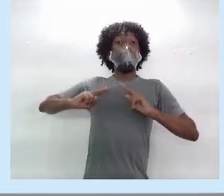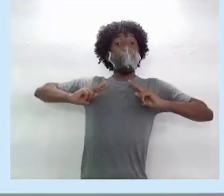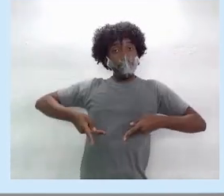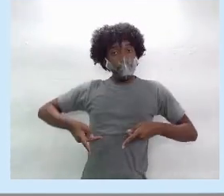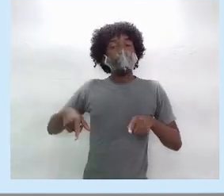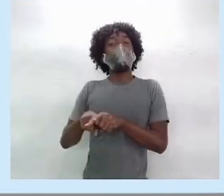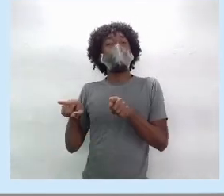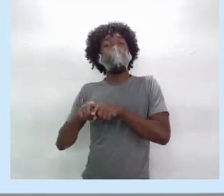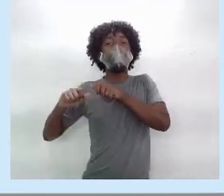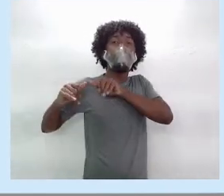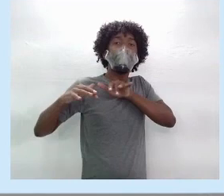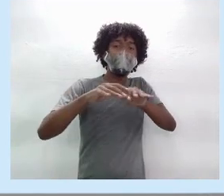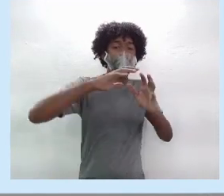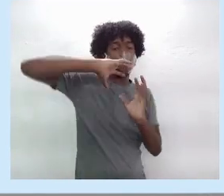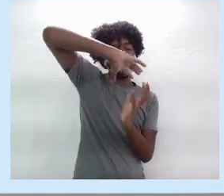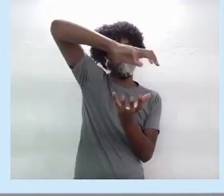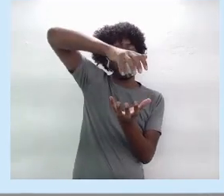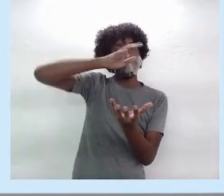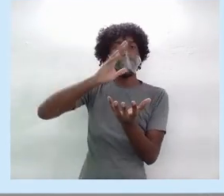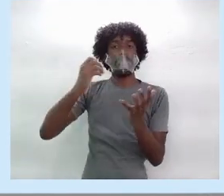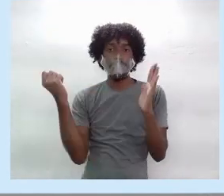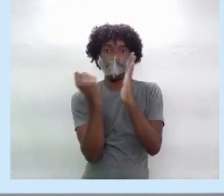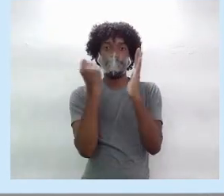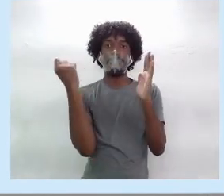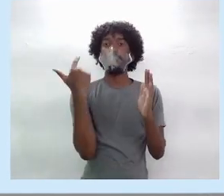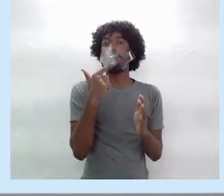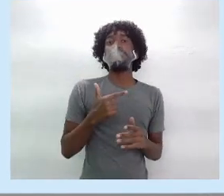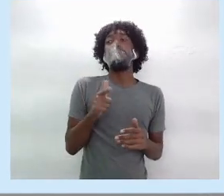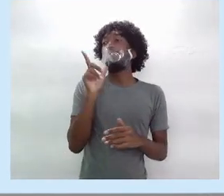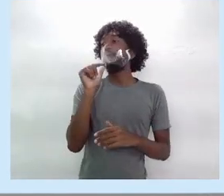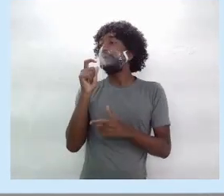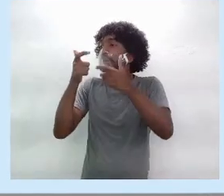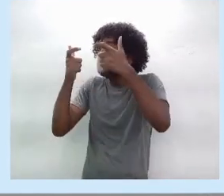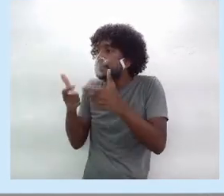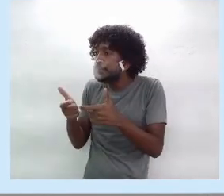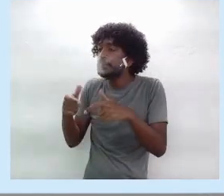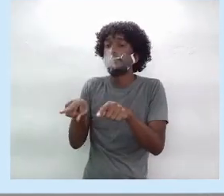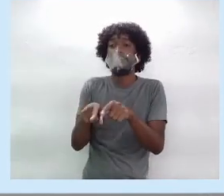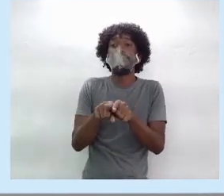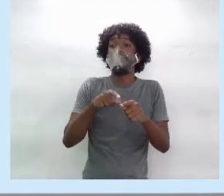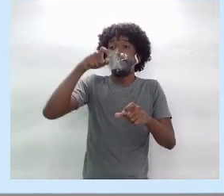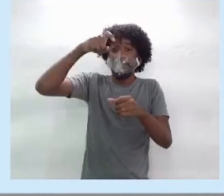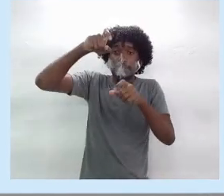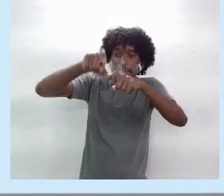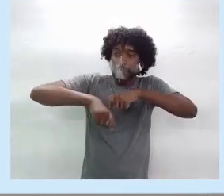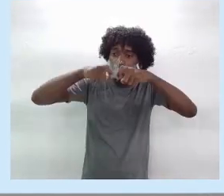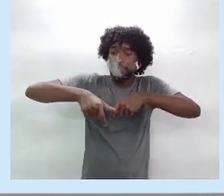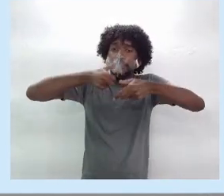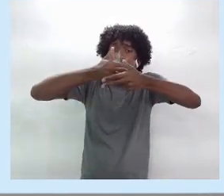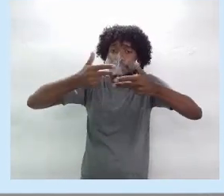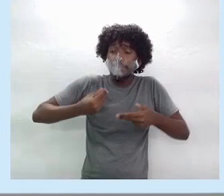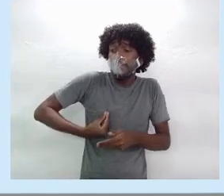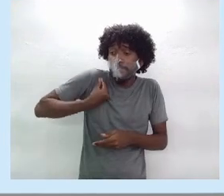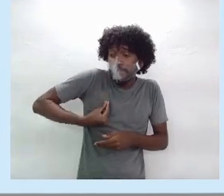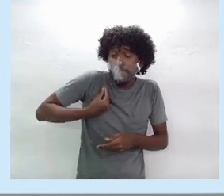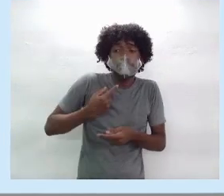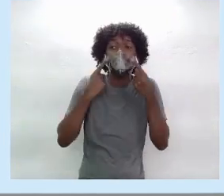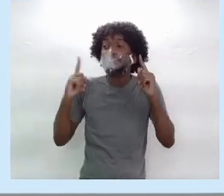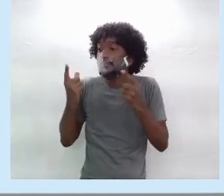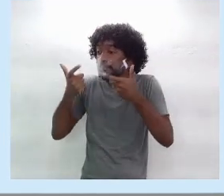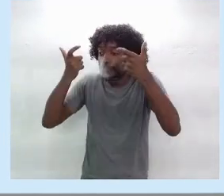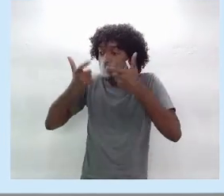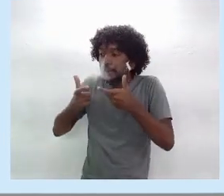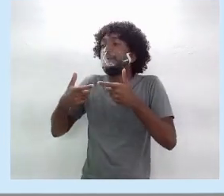a terra foi tão afetada que não existe mais água, não existe mais recursos minerais e eles são